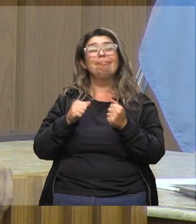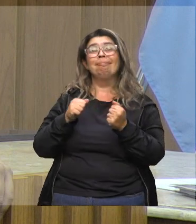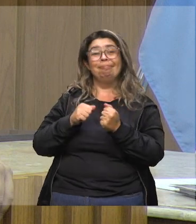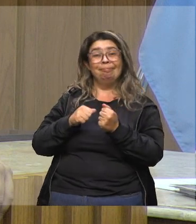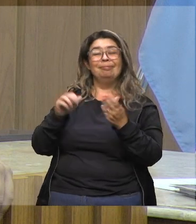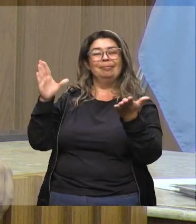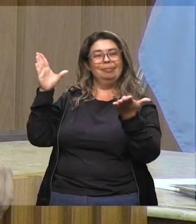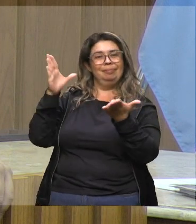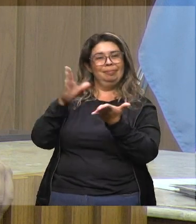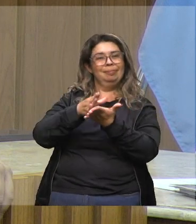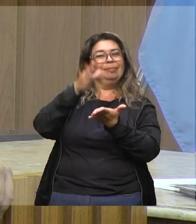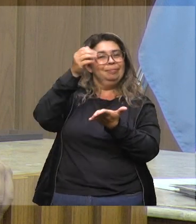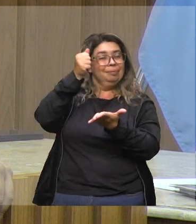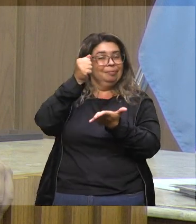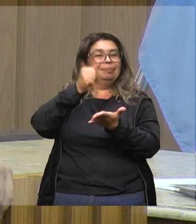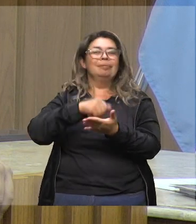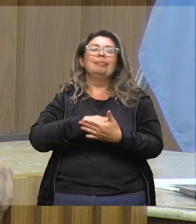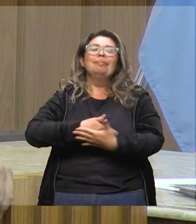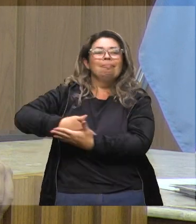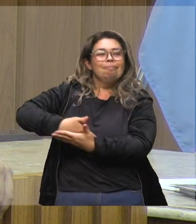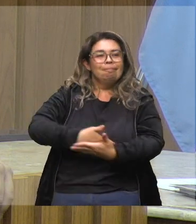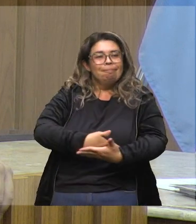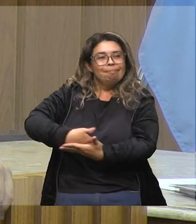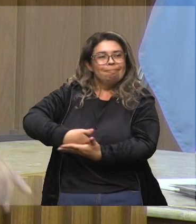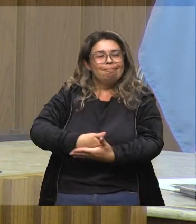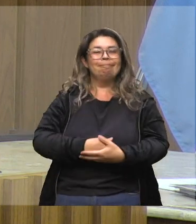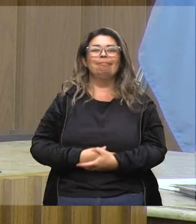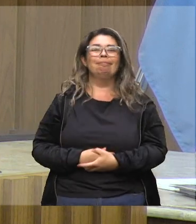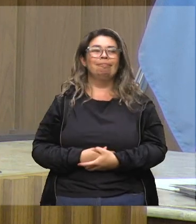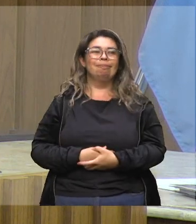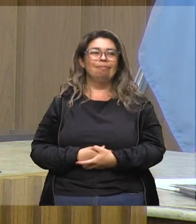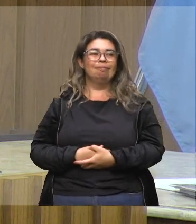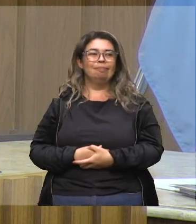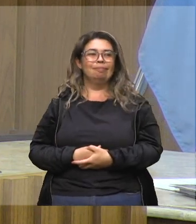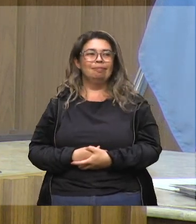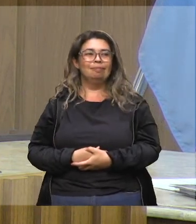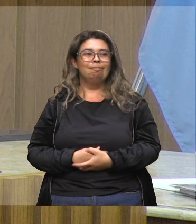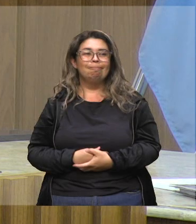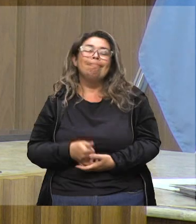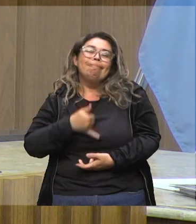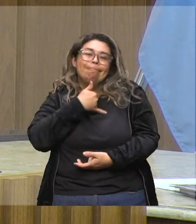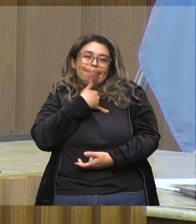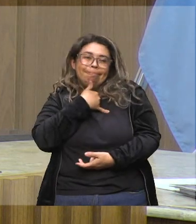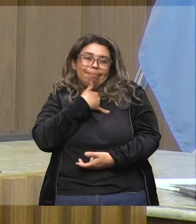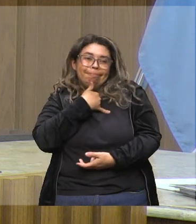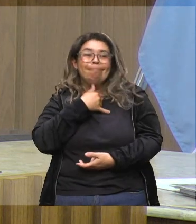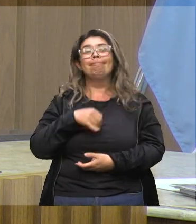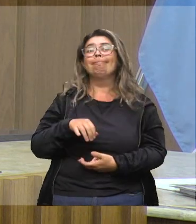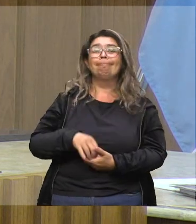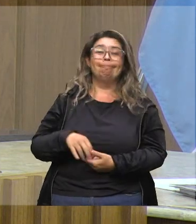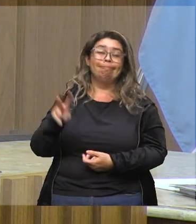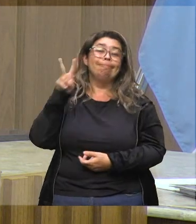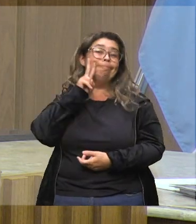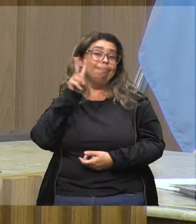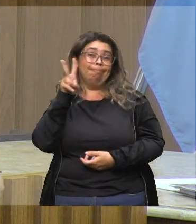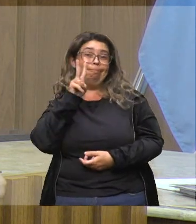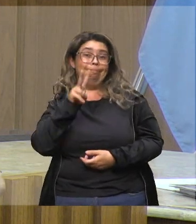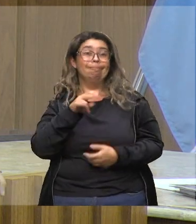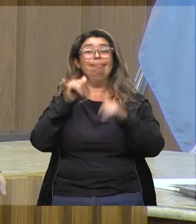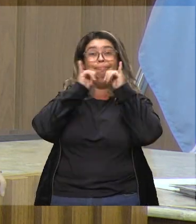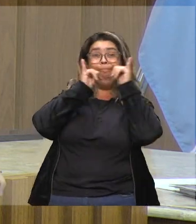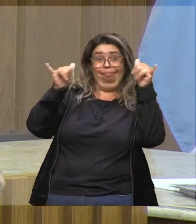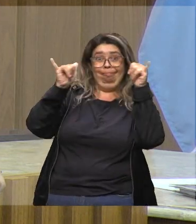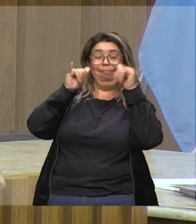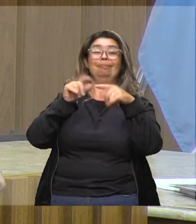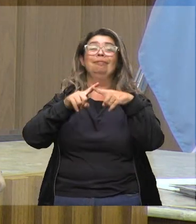no parque universitário. Né, infelizmente, não vamos ver essa notícia na grande mídia, né, mas quero